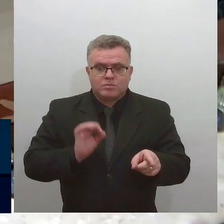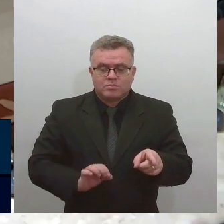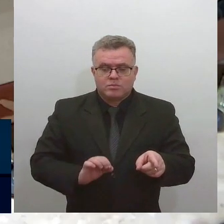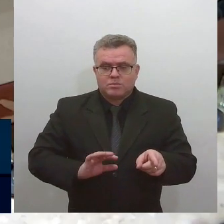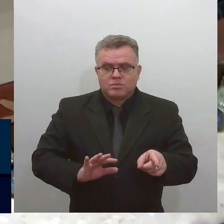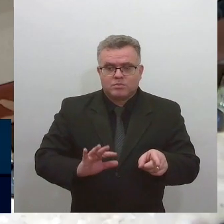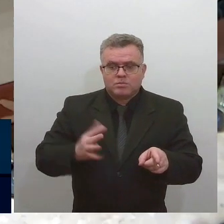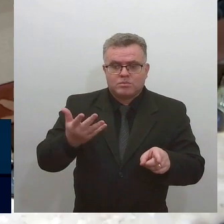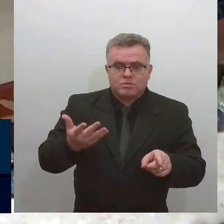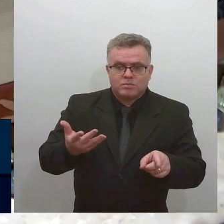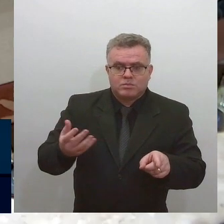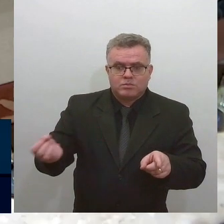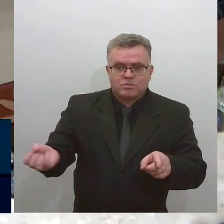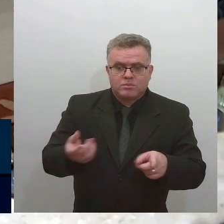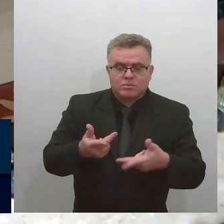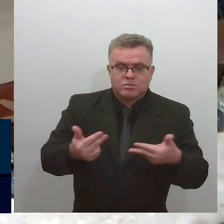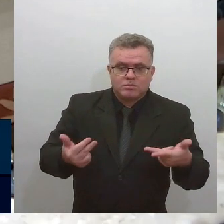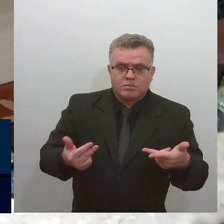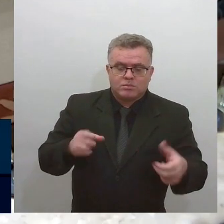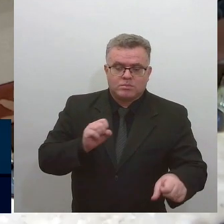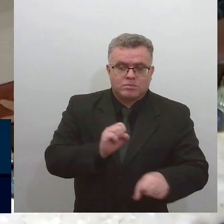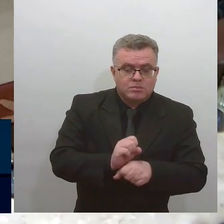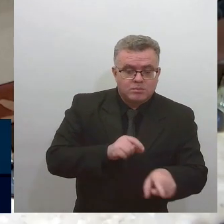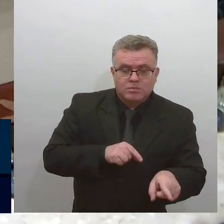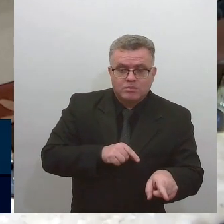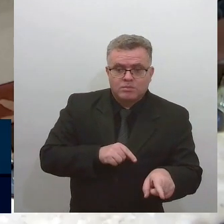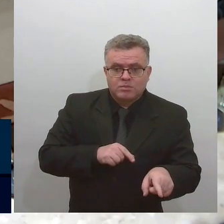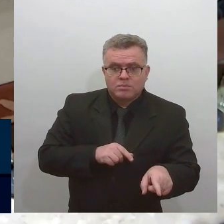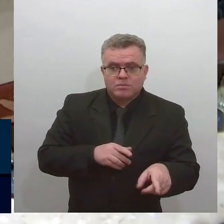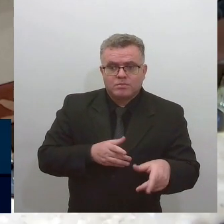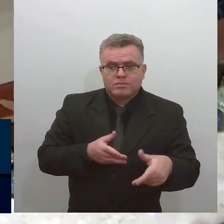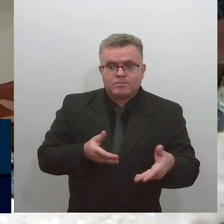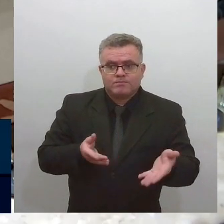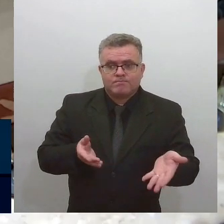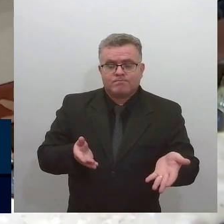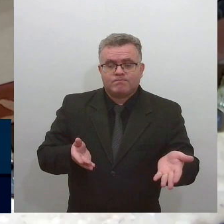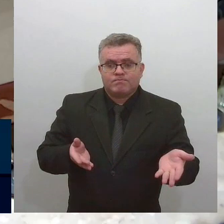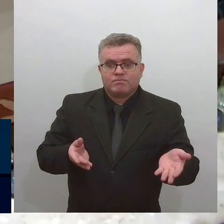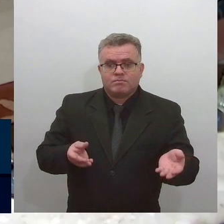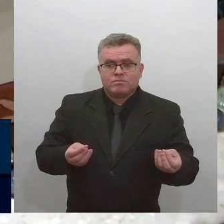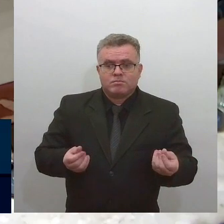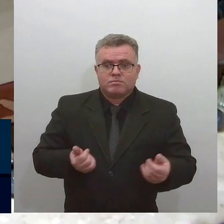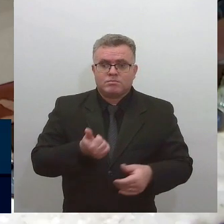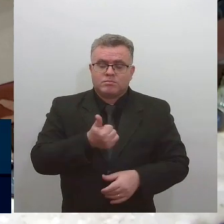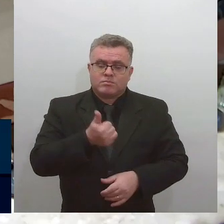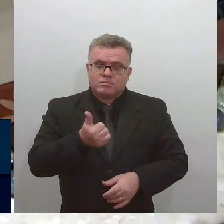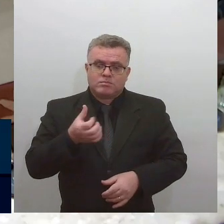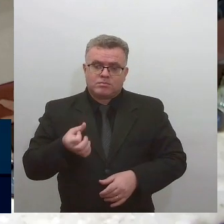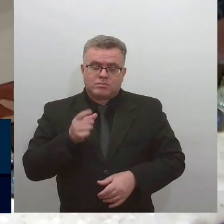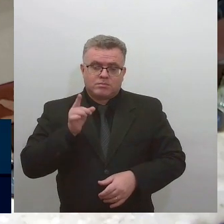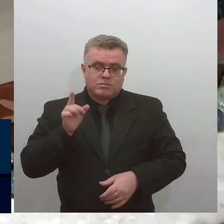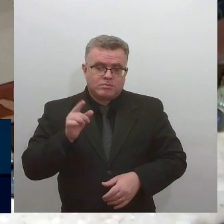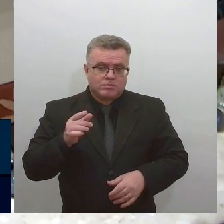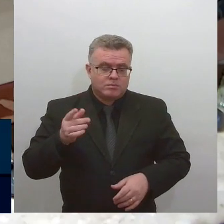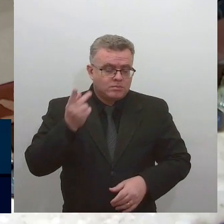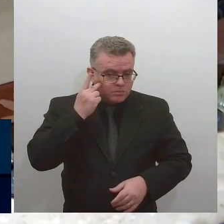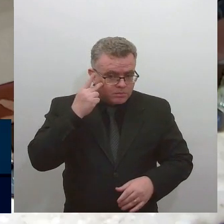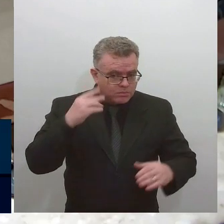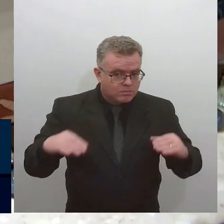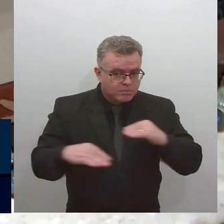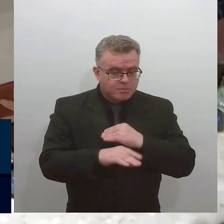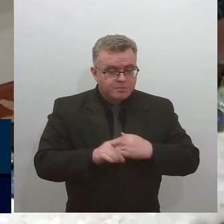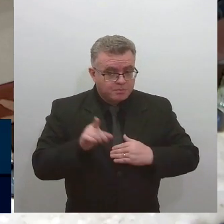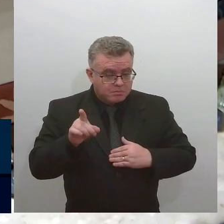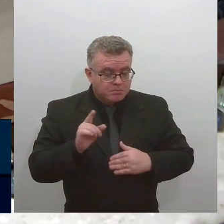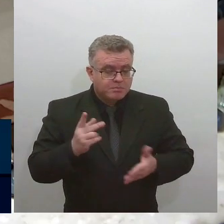parar cito como exemplo aqui br16 São Paulo Rodovia R bitencur Serra do Cafezal não sei se